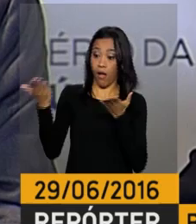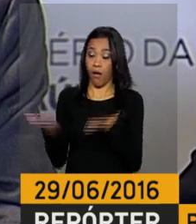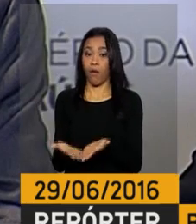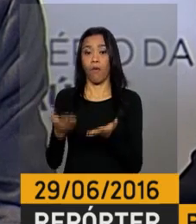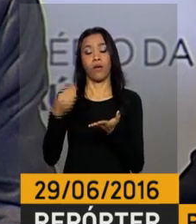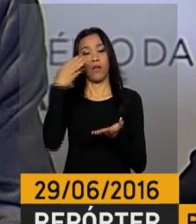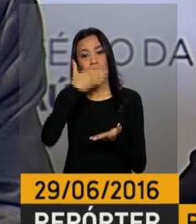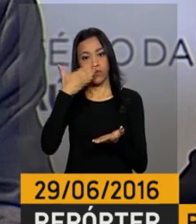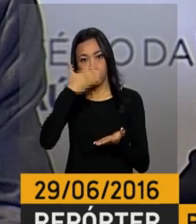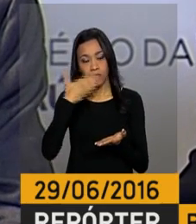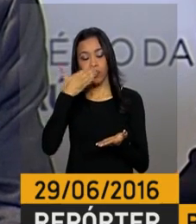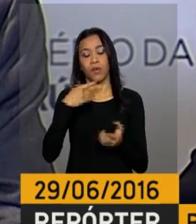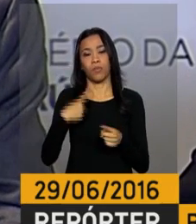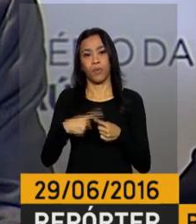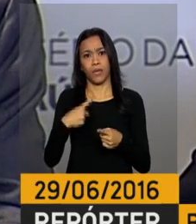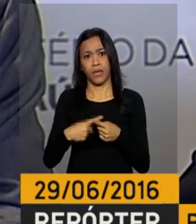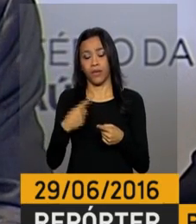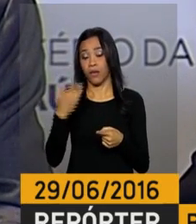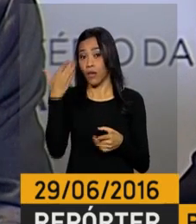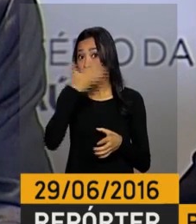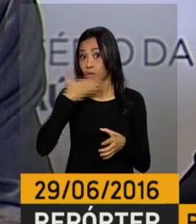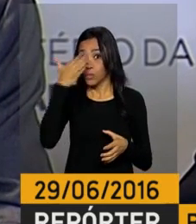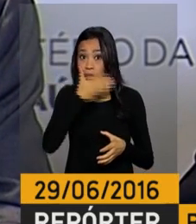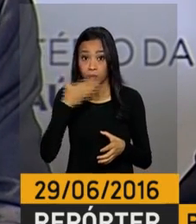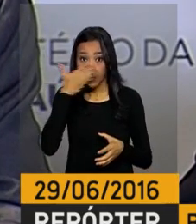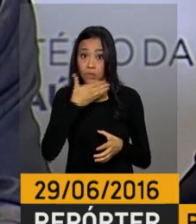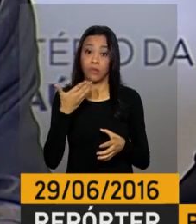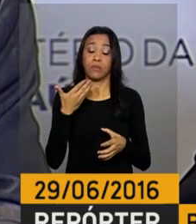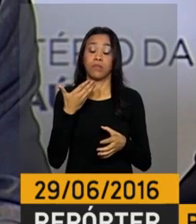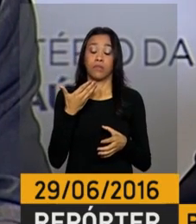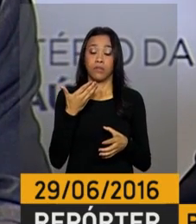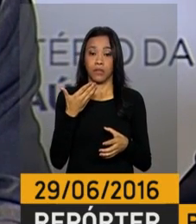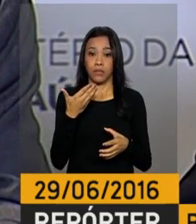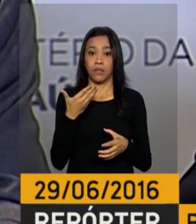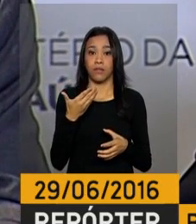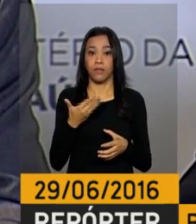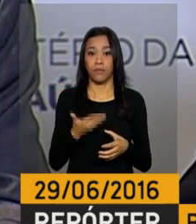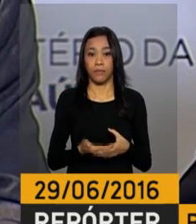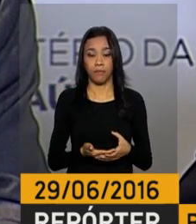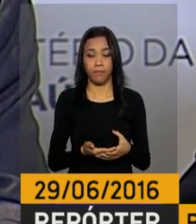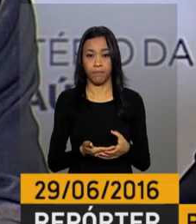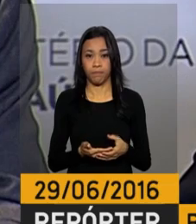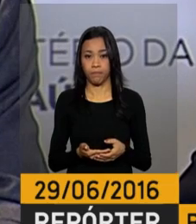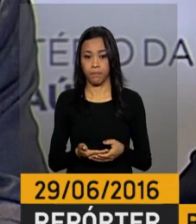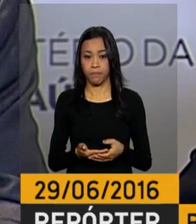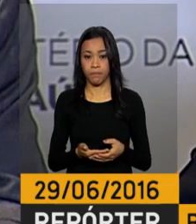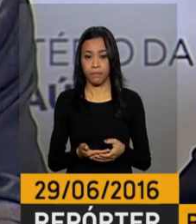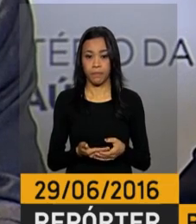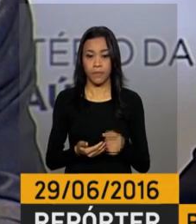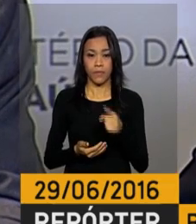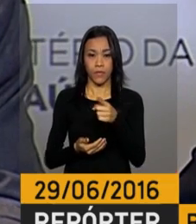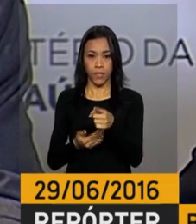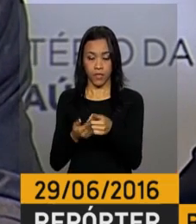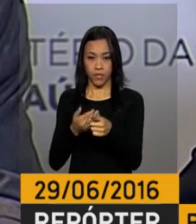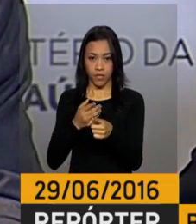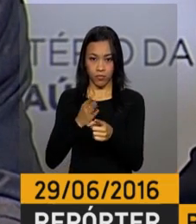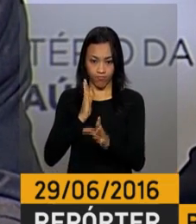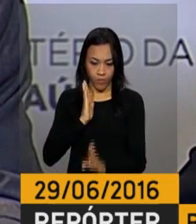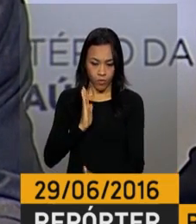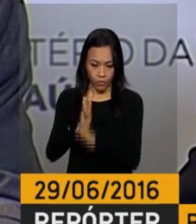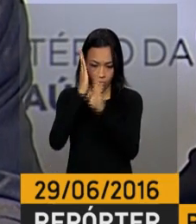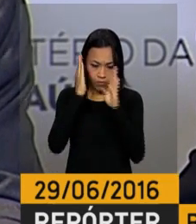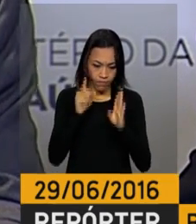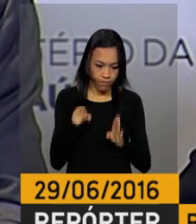outra componente porque a quantidade de açúcar eh digamos inerente ou seja contido nos